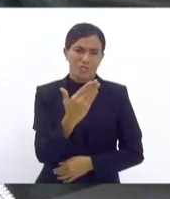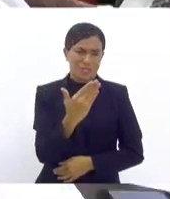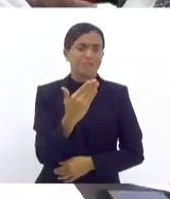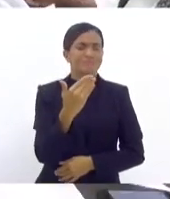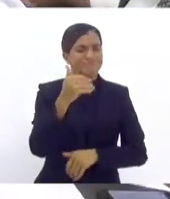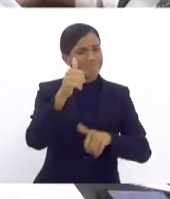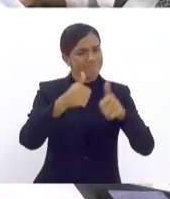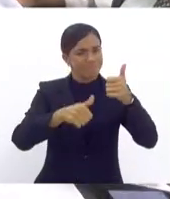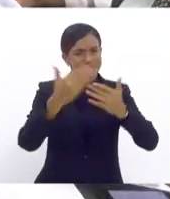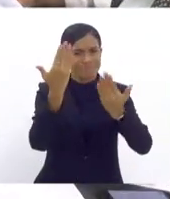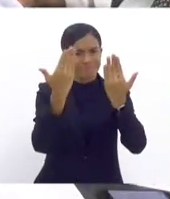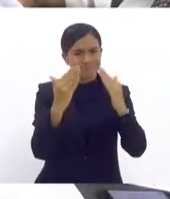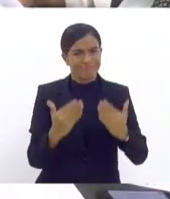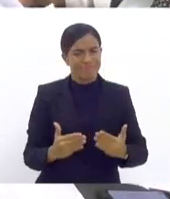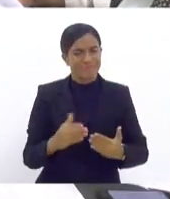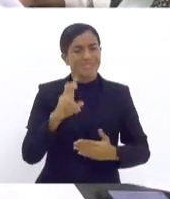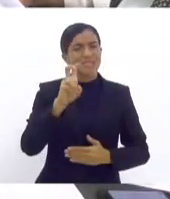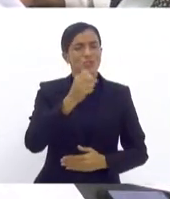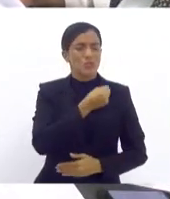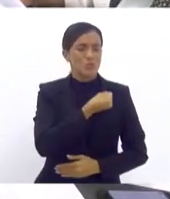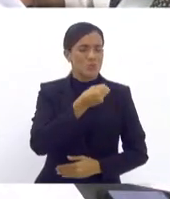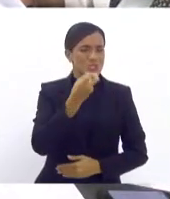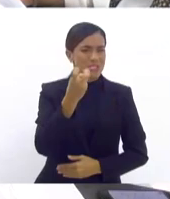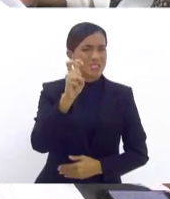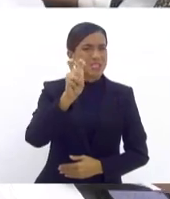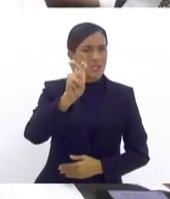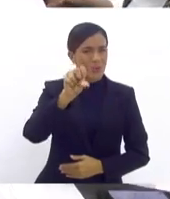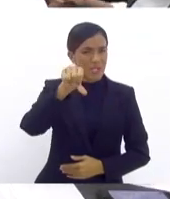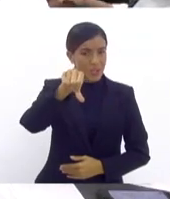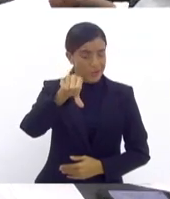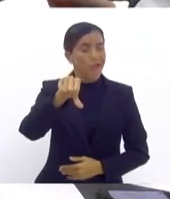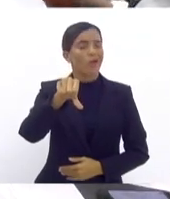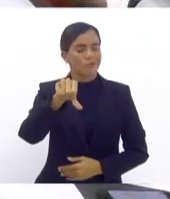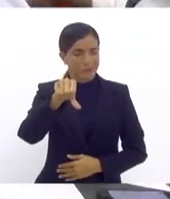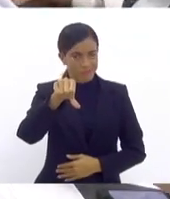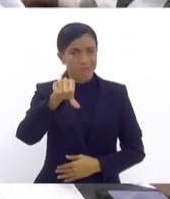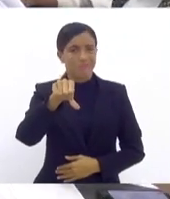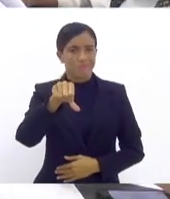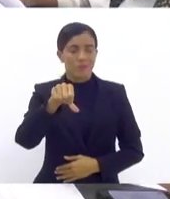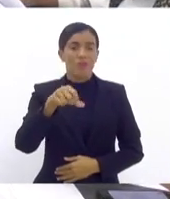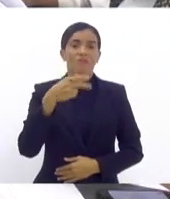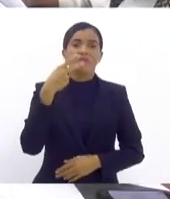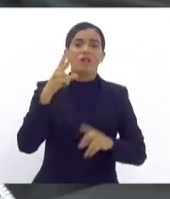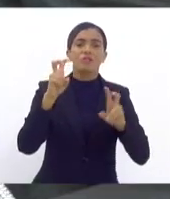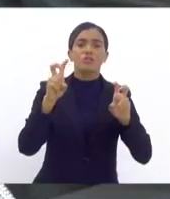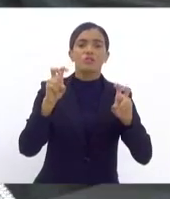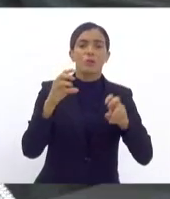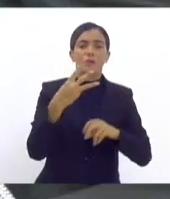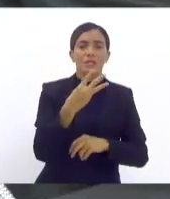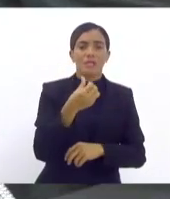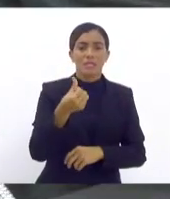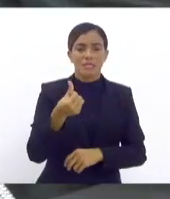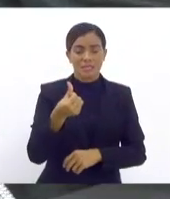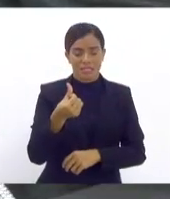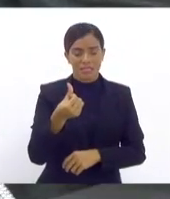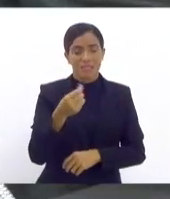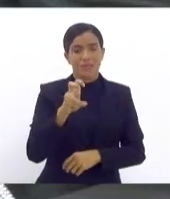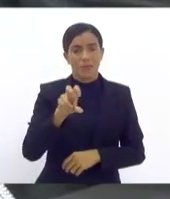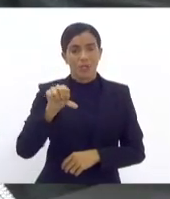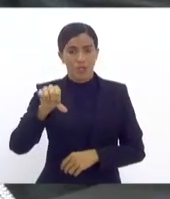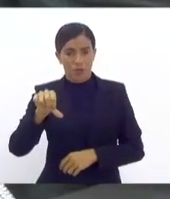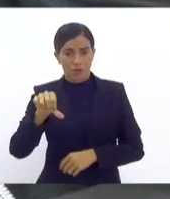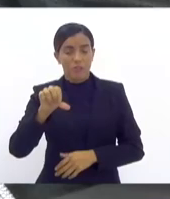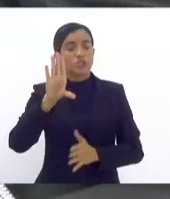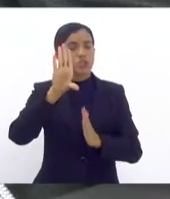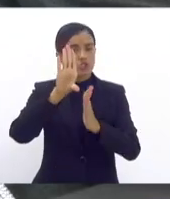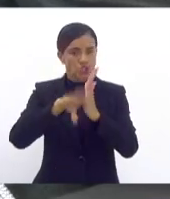59. Então, o projeto número 59 da pauta, que trata-se do 3669 de 17, está retirado de